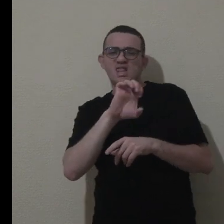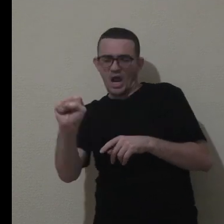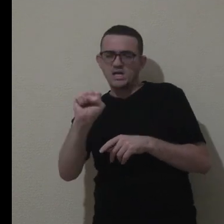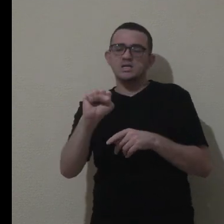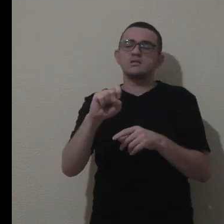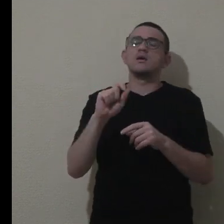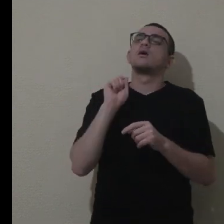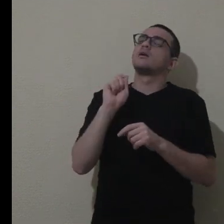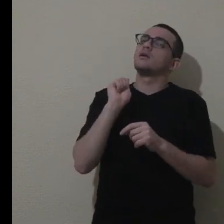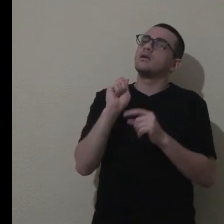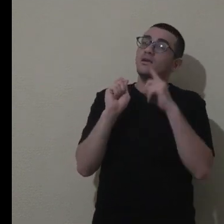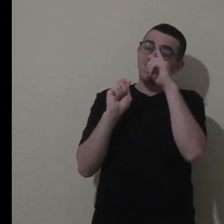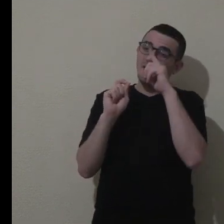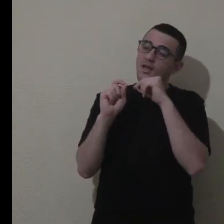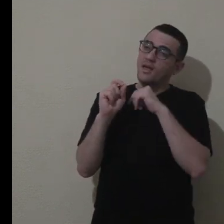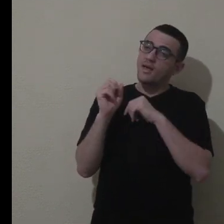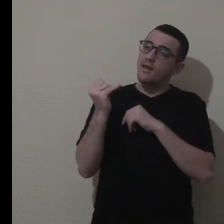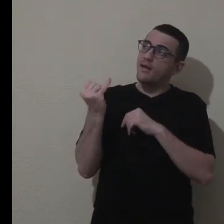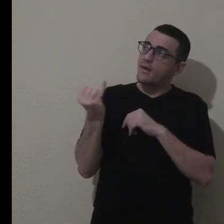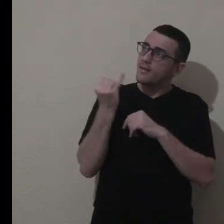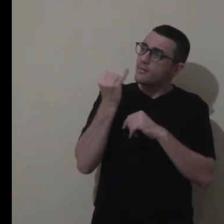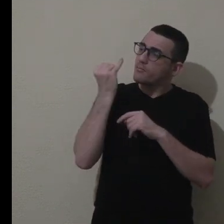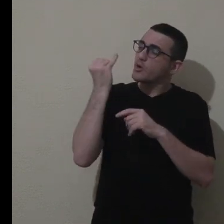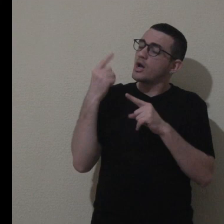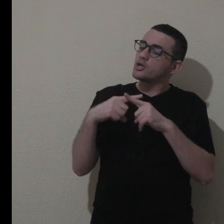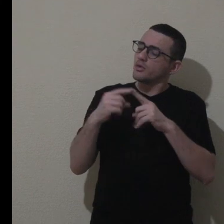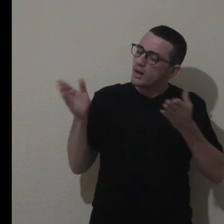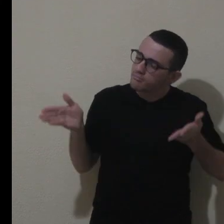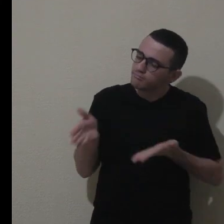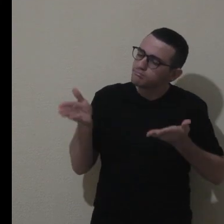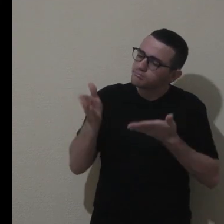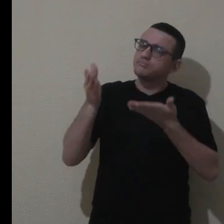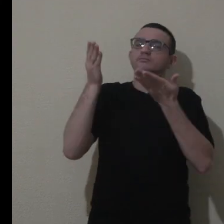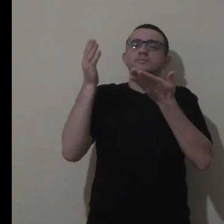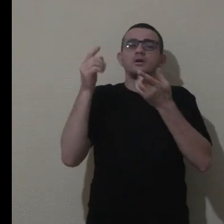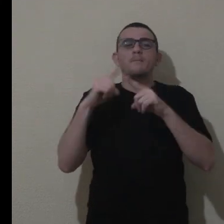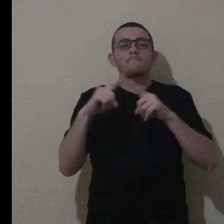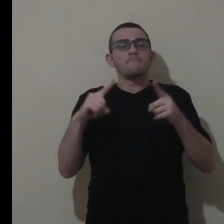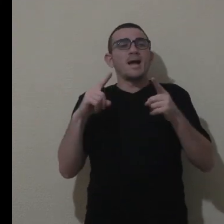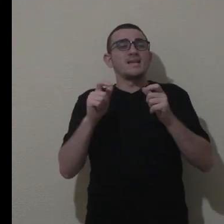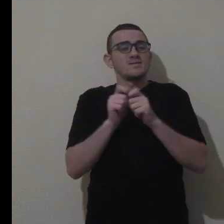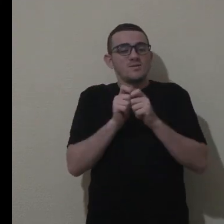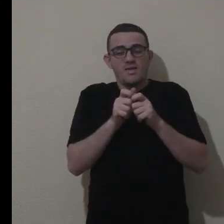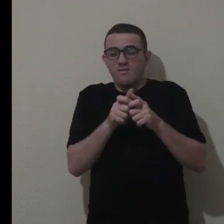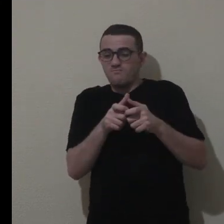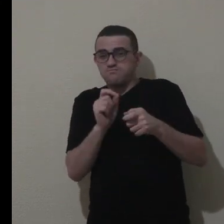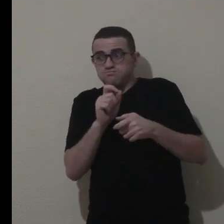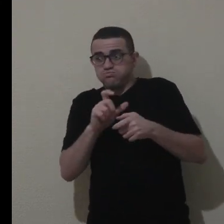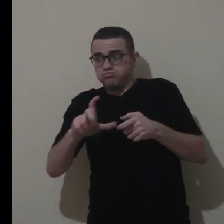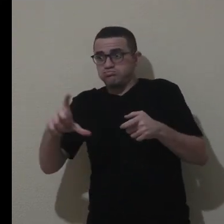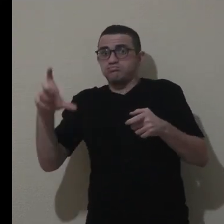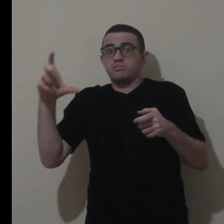numa determinada dose, ela é um fator que nos impulsiona, né? Mas o estresse, quando passa